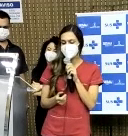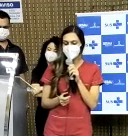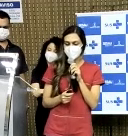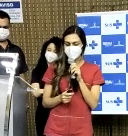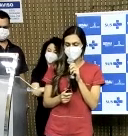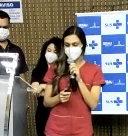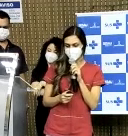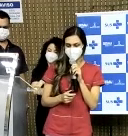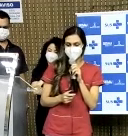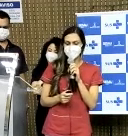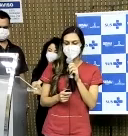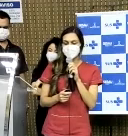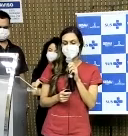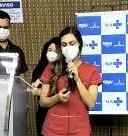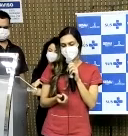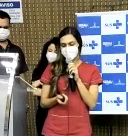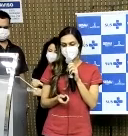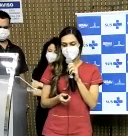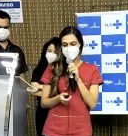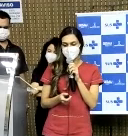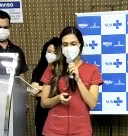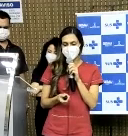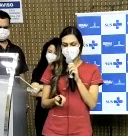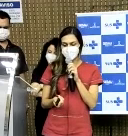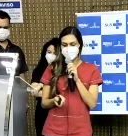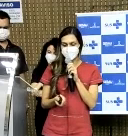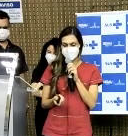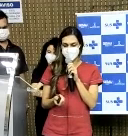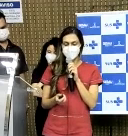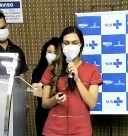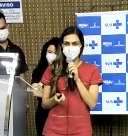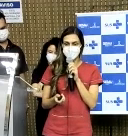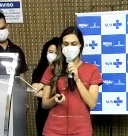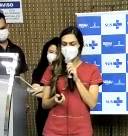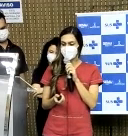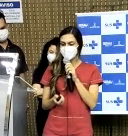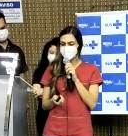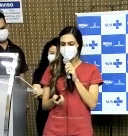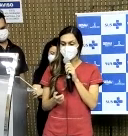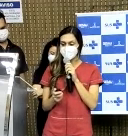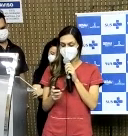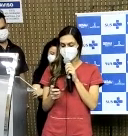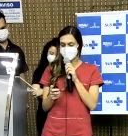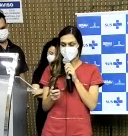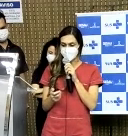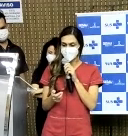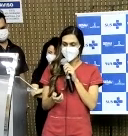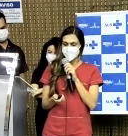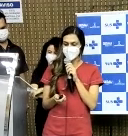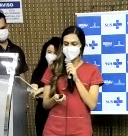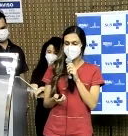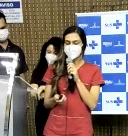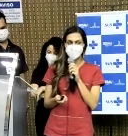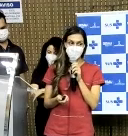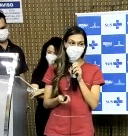2021, 39%. E a avaliação em pé em risco de pacientes portadores de diabetes, né, em 2020, 0%,